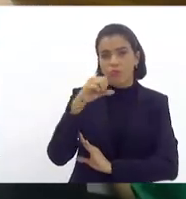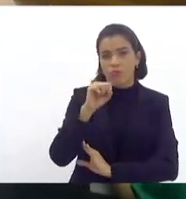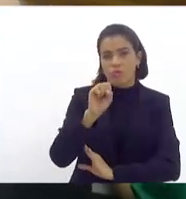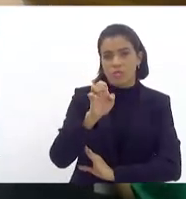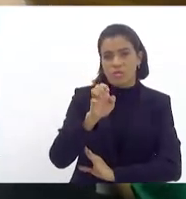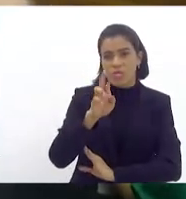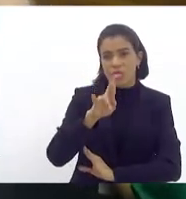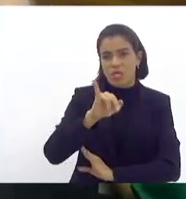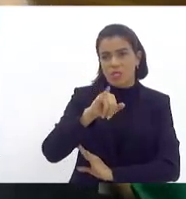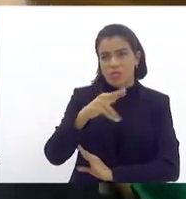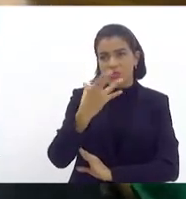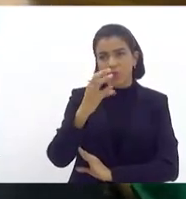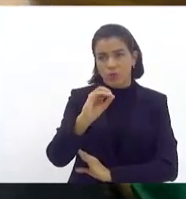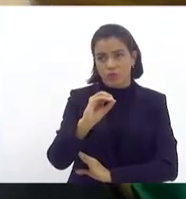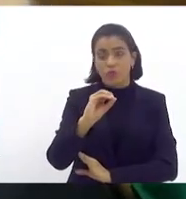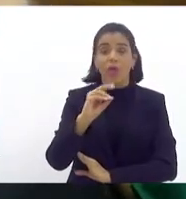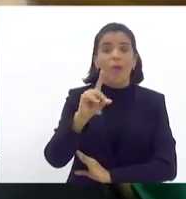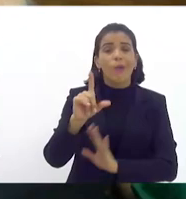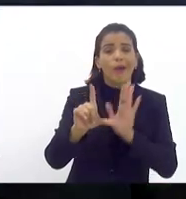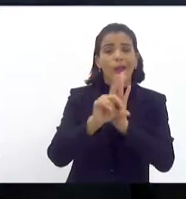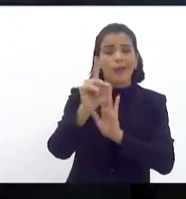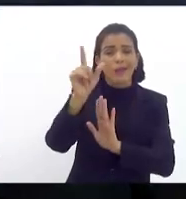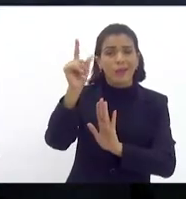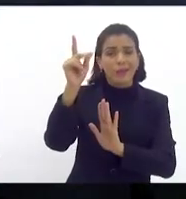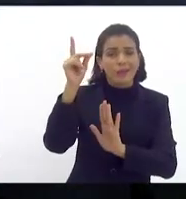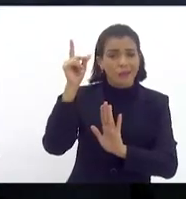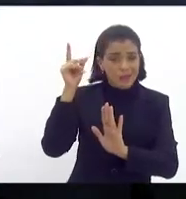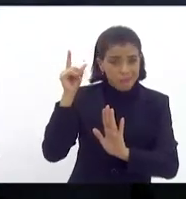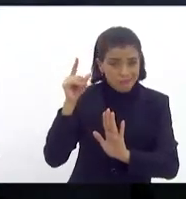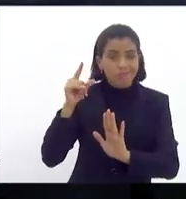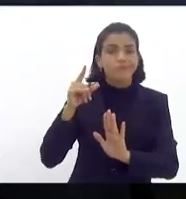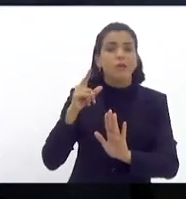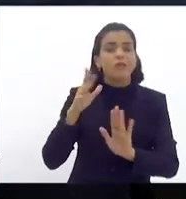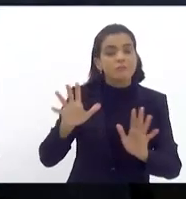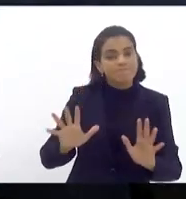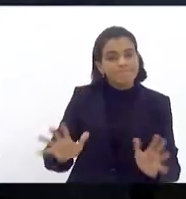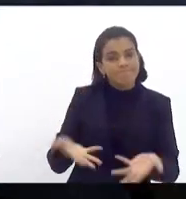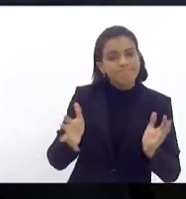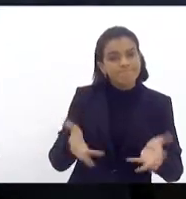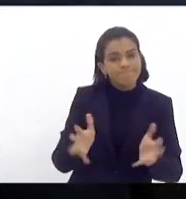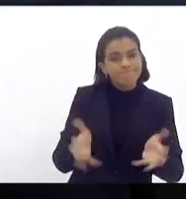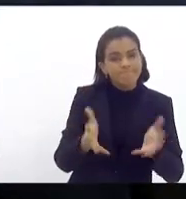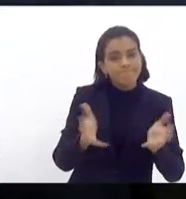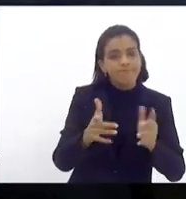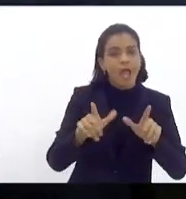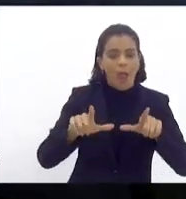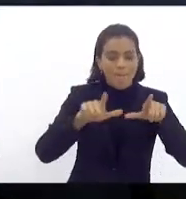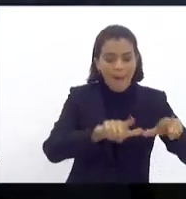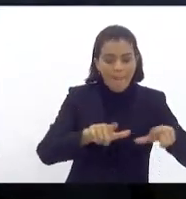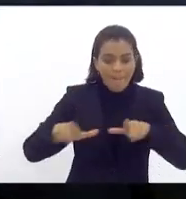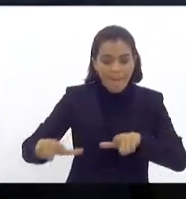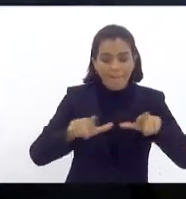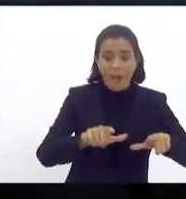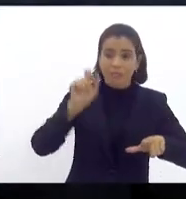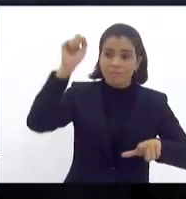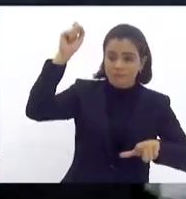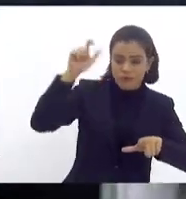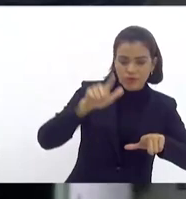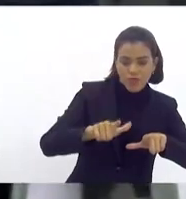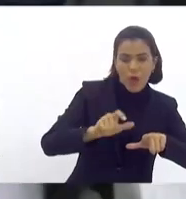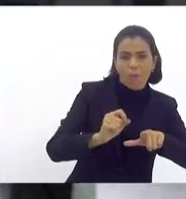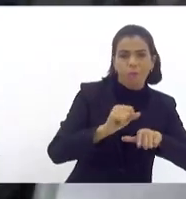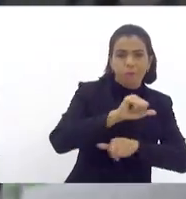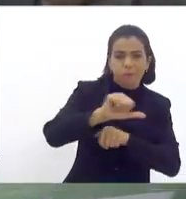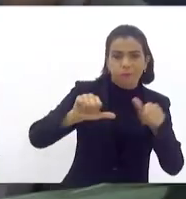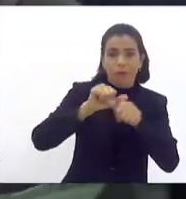que está alterando é uma lei nossa antiga que estimula a energia solar. E